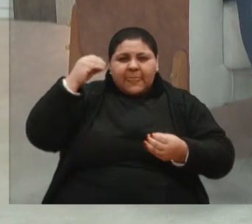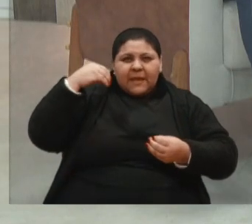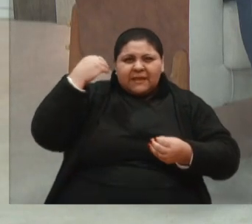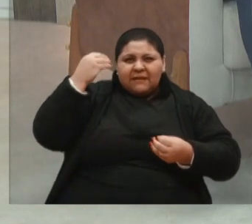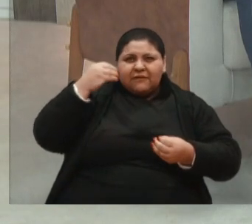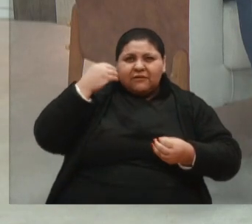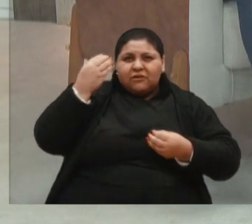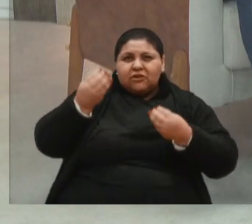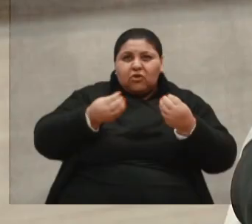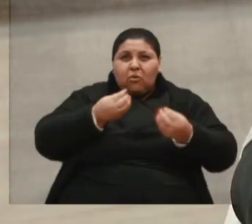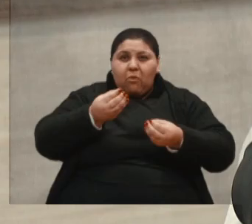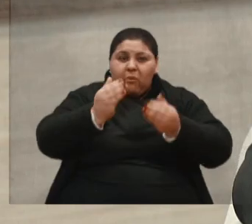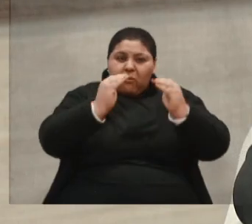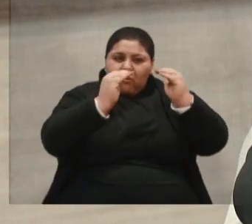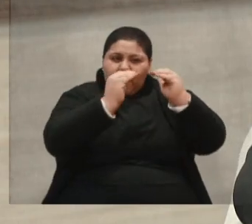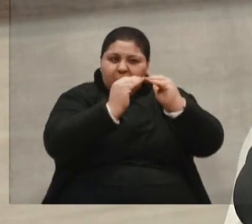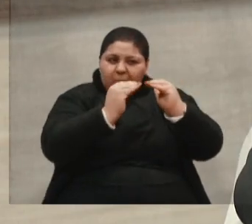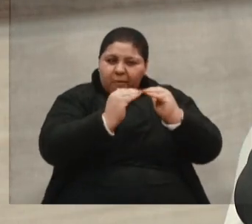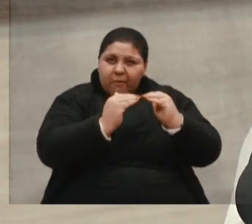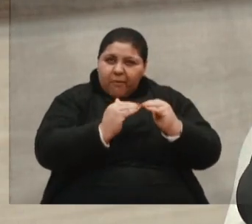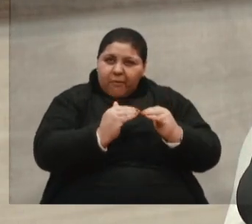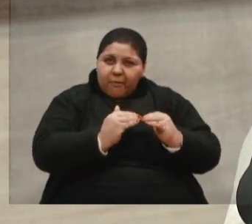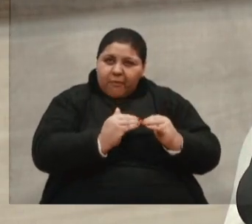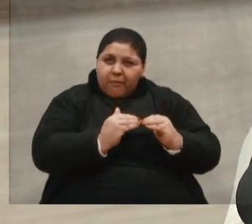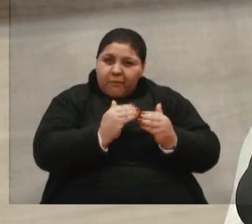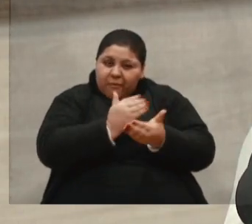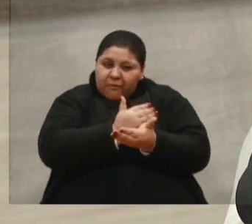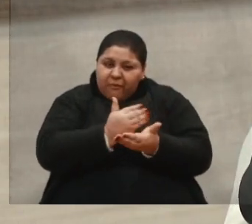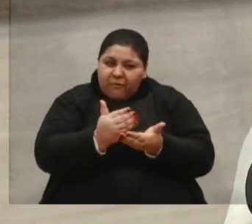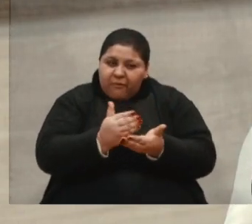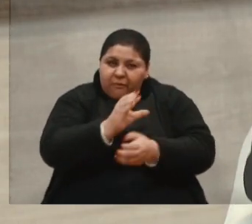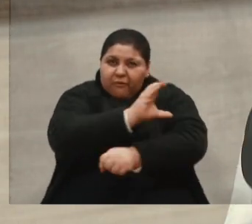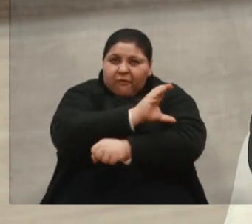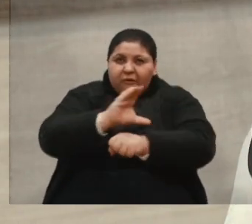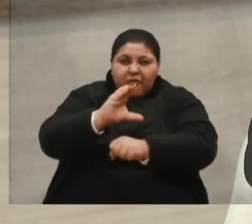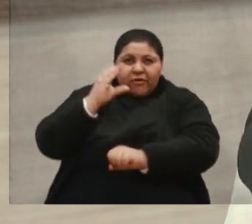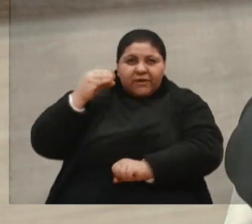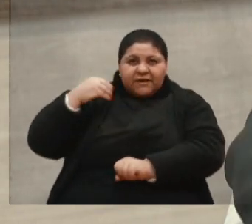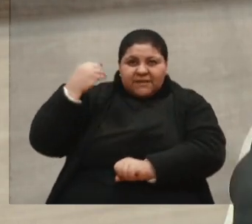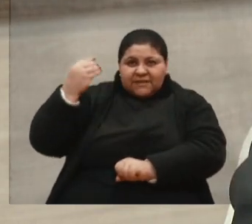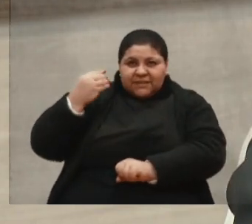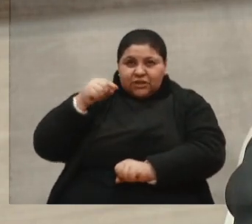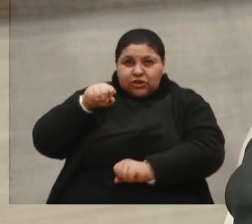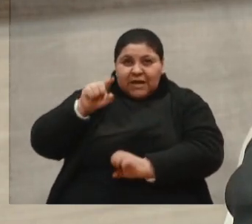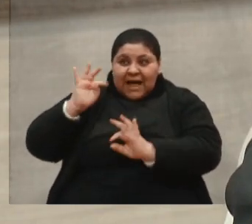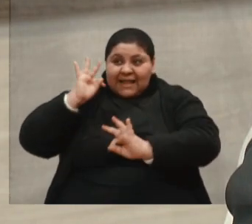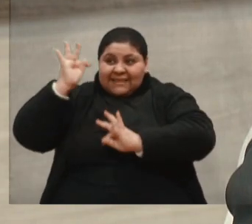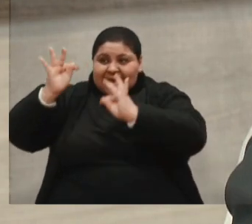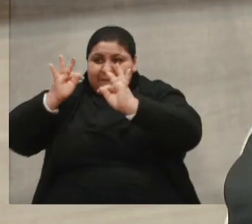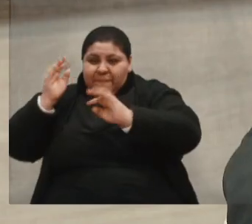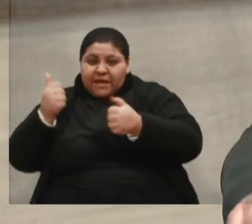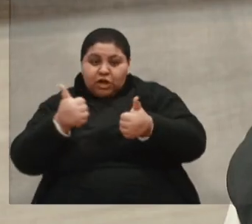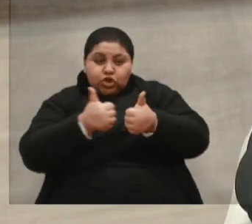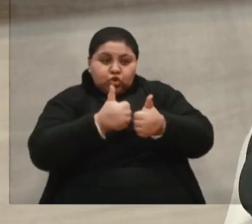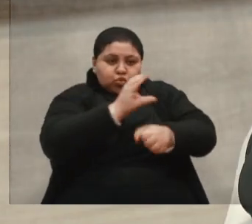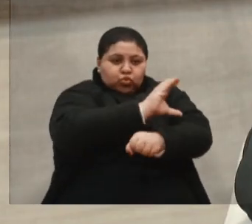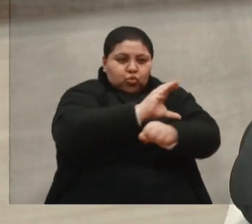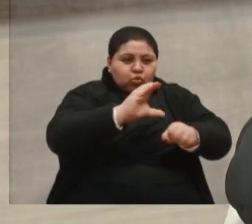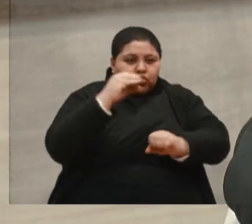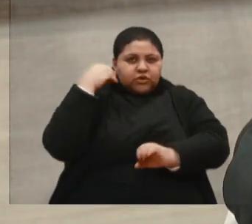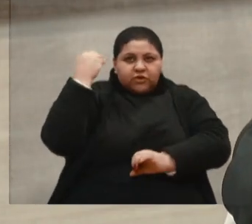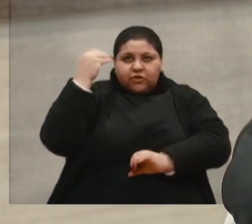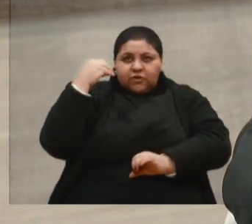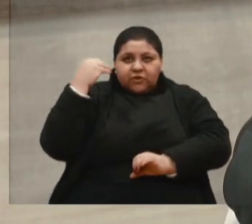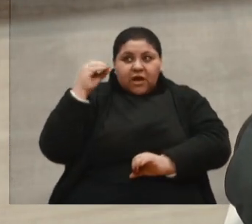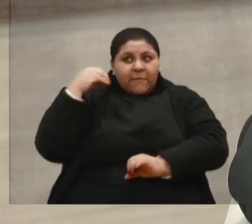a terapia quase que concomitantemente com o início do curso de psicologia. Então, a psicologia